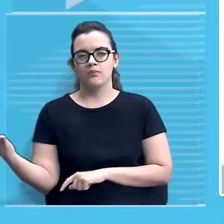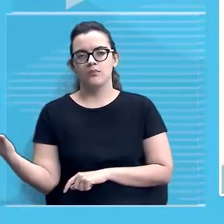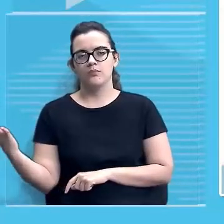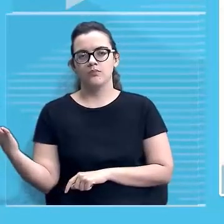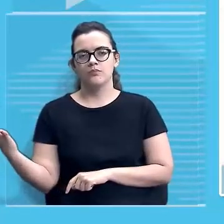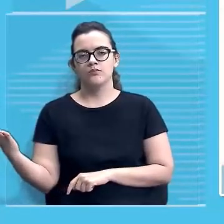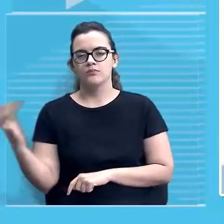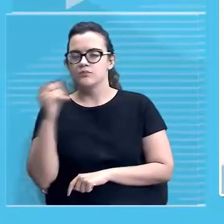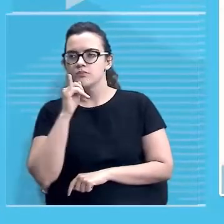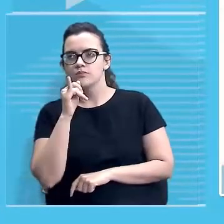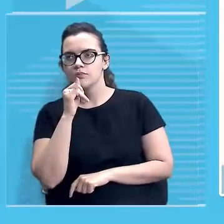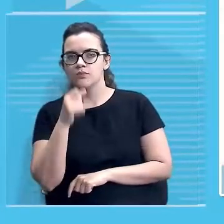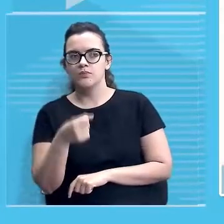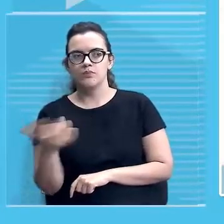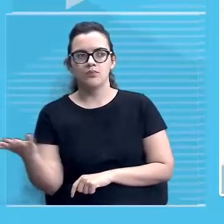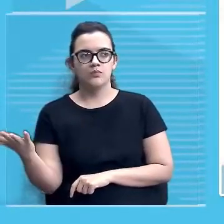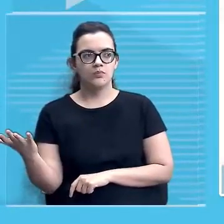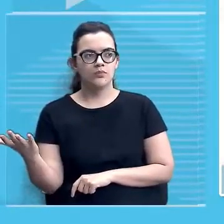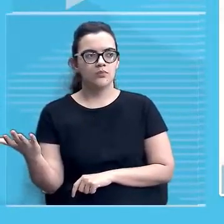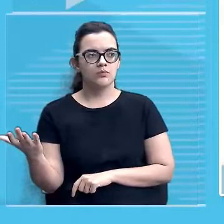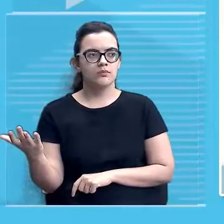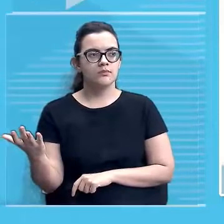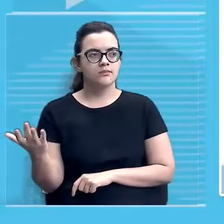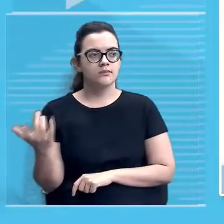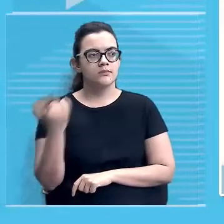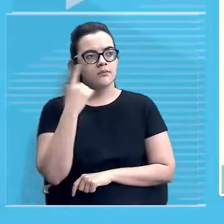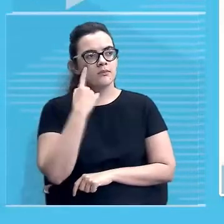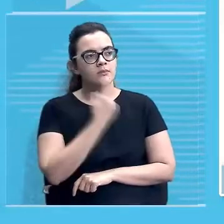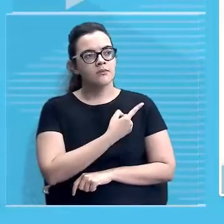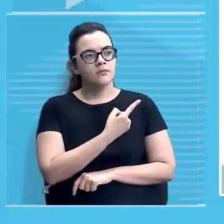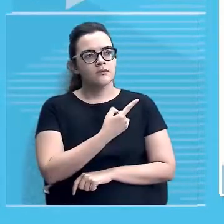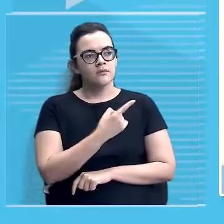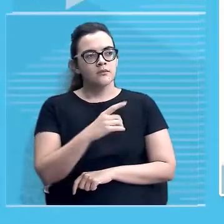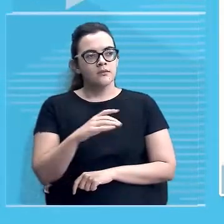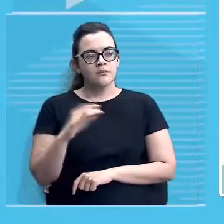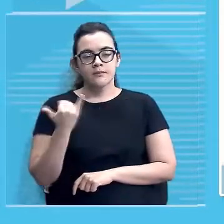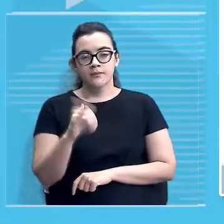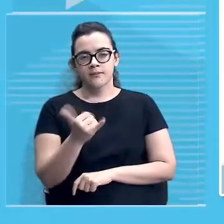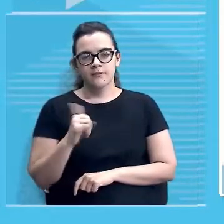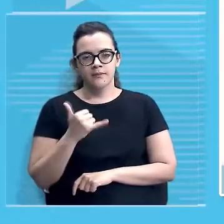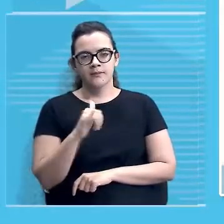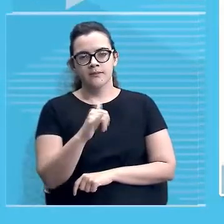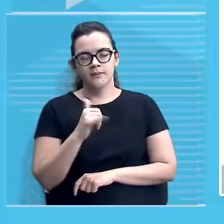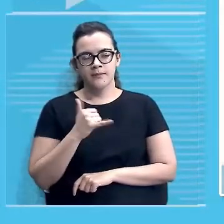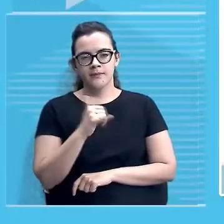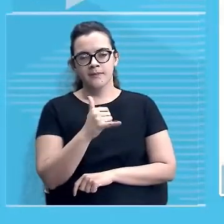calor, leia, a quantidade de energia